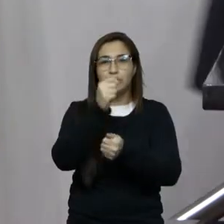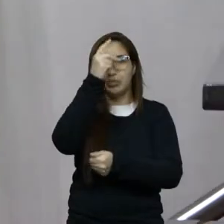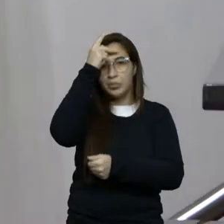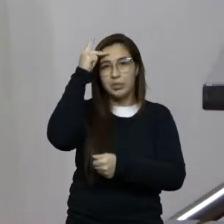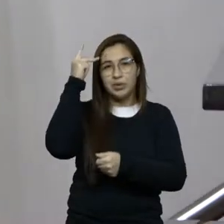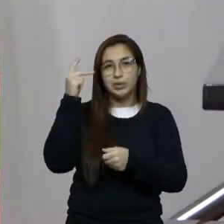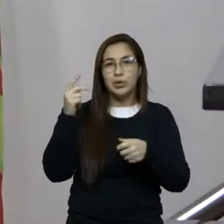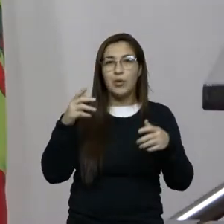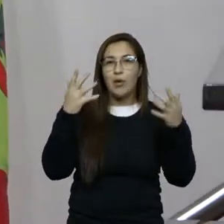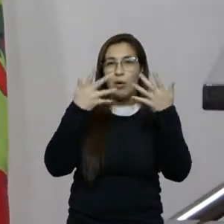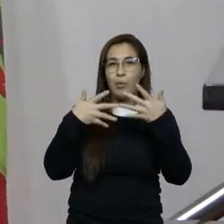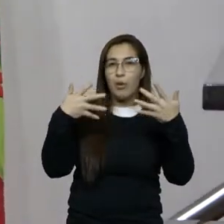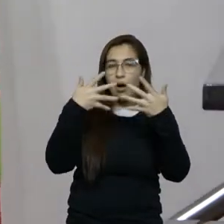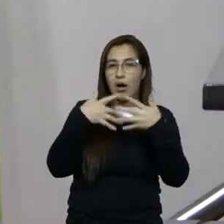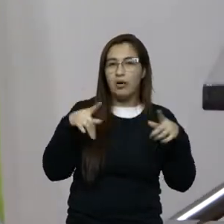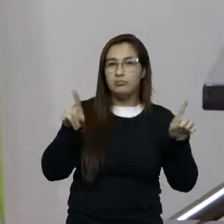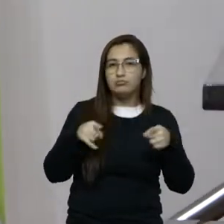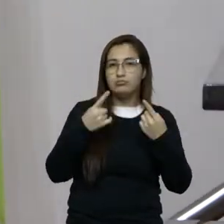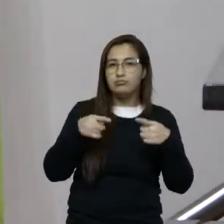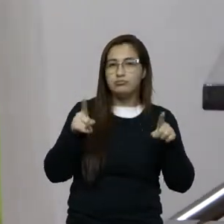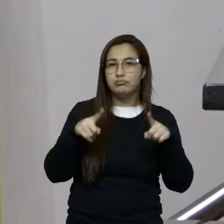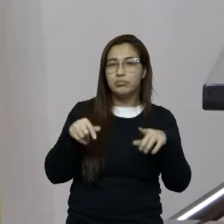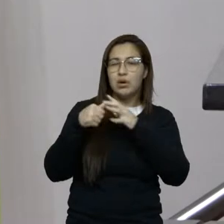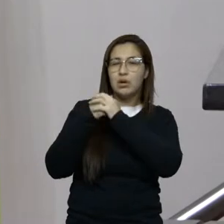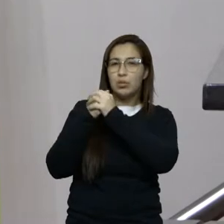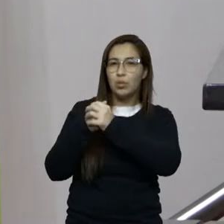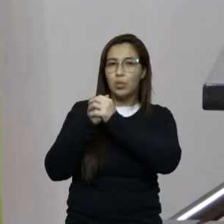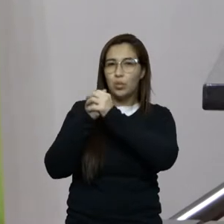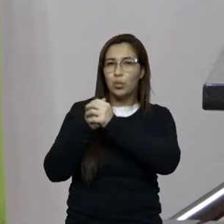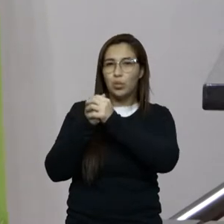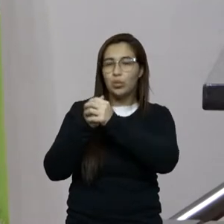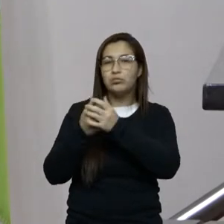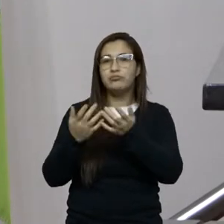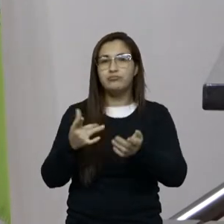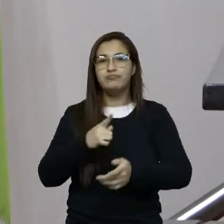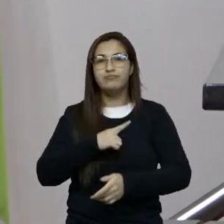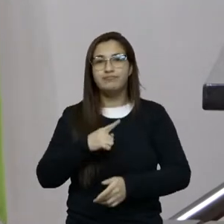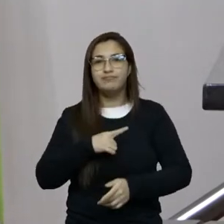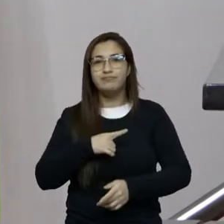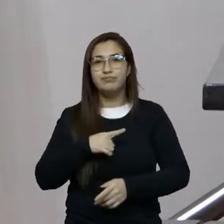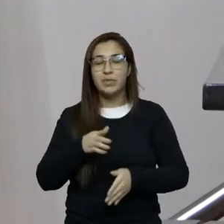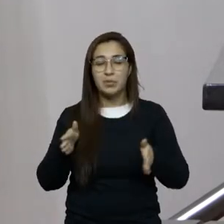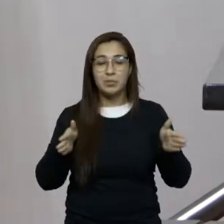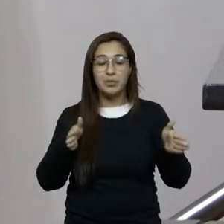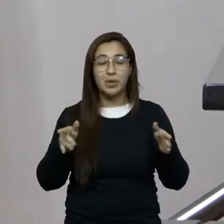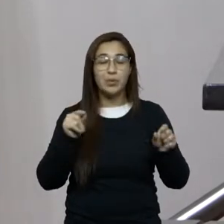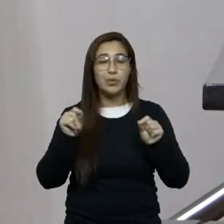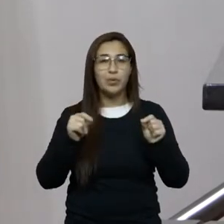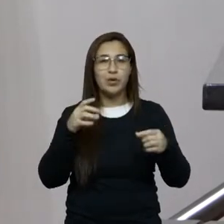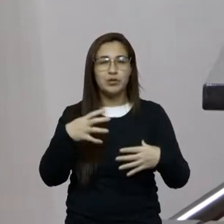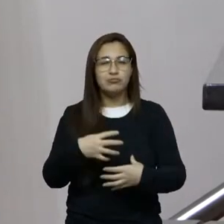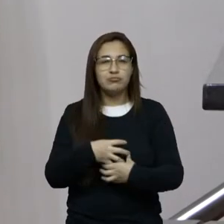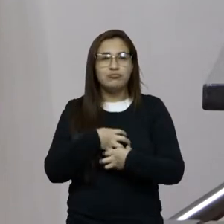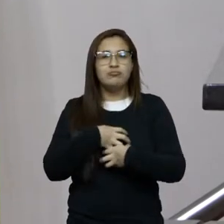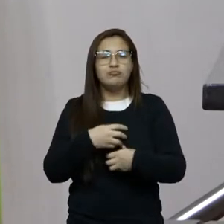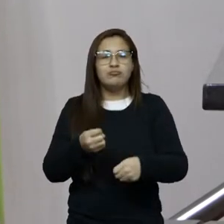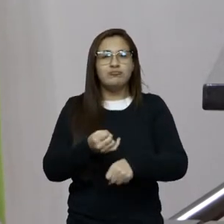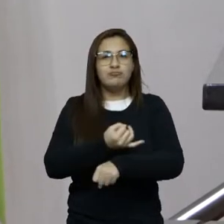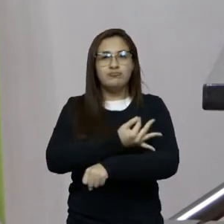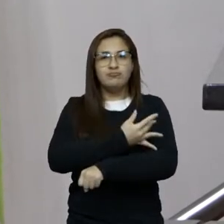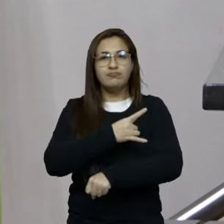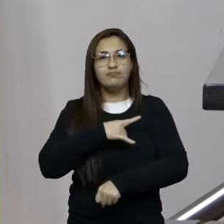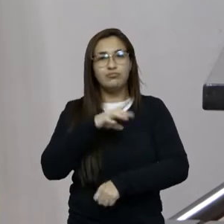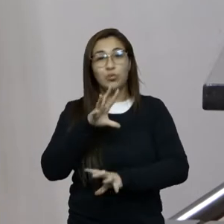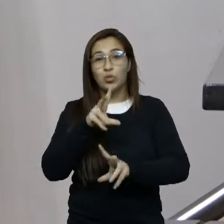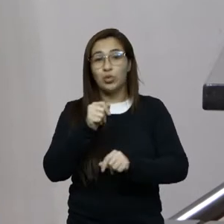cantam e rezam juntas é um momento de oração que toca o coração de todos que ali